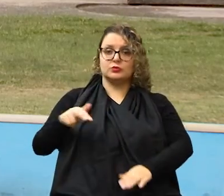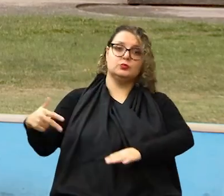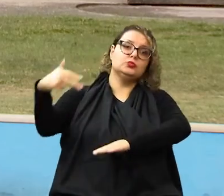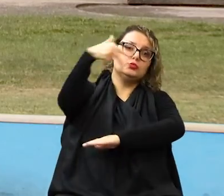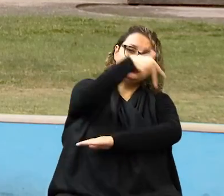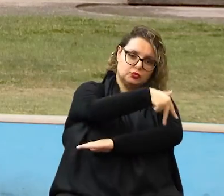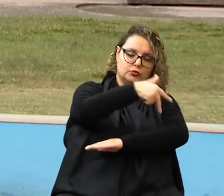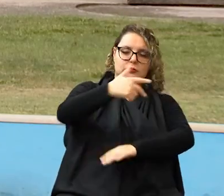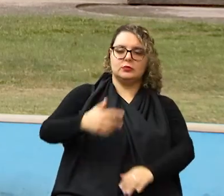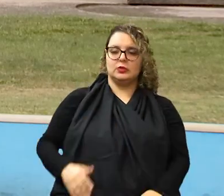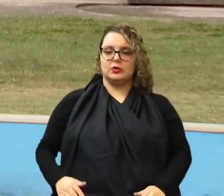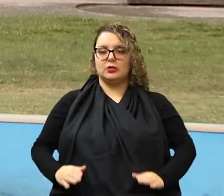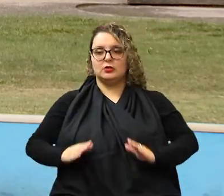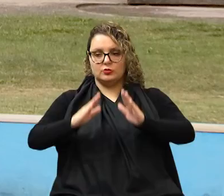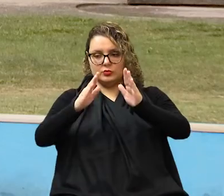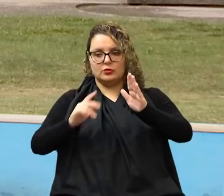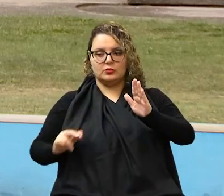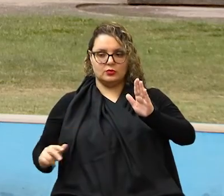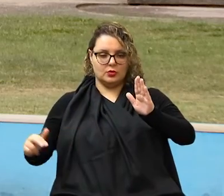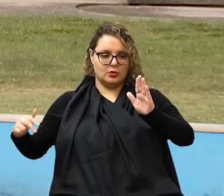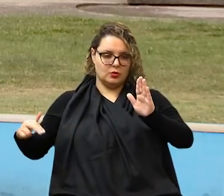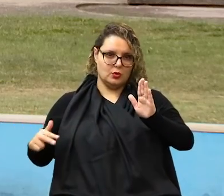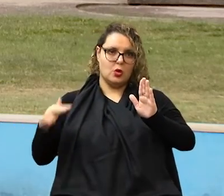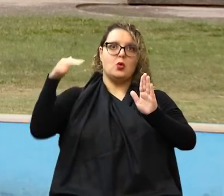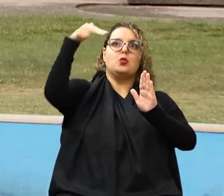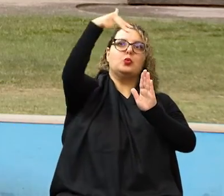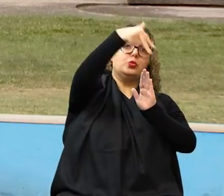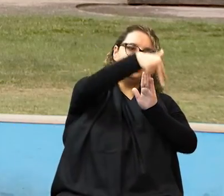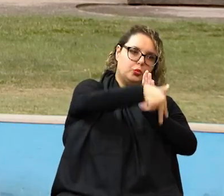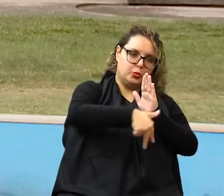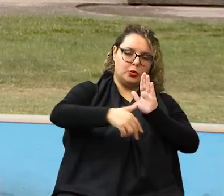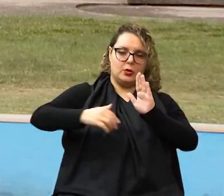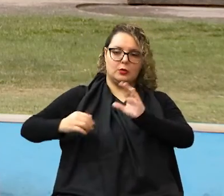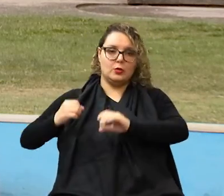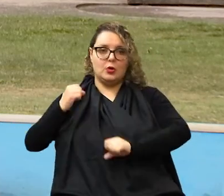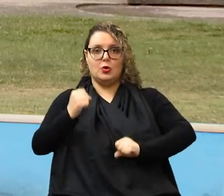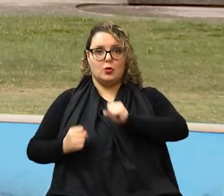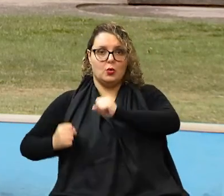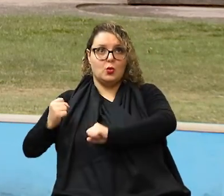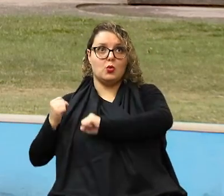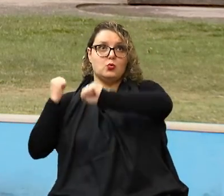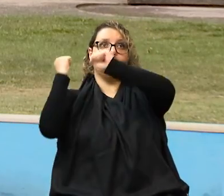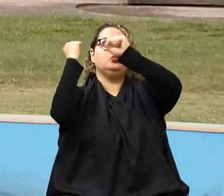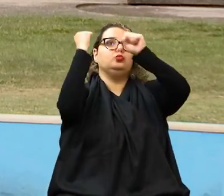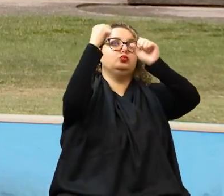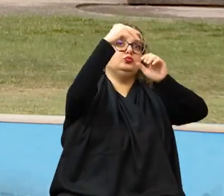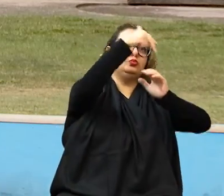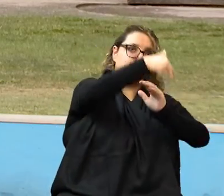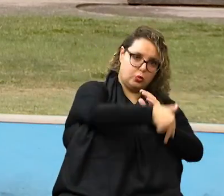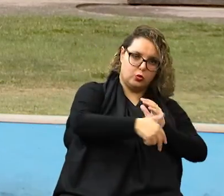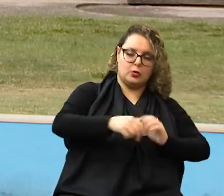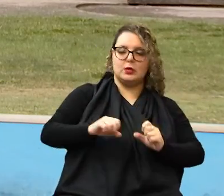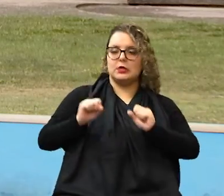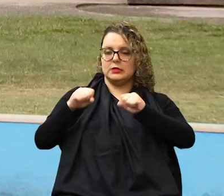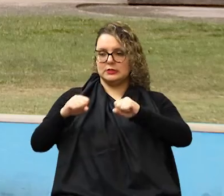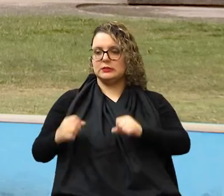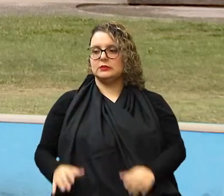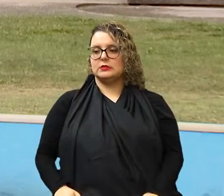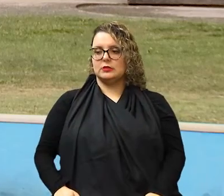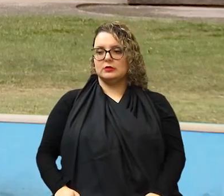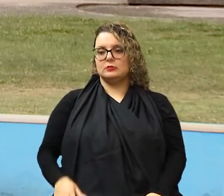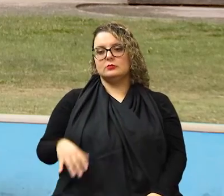atleta conseguem saltar. E no vertical tem o salto em altura e salto com vara? Isso, nos saltos verticais nós temos o salto em altura,